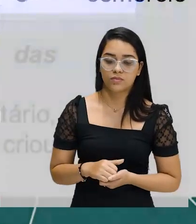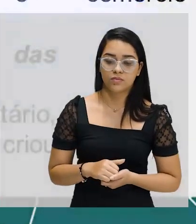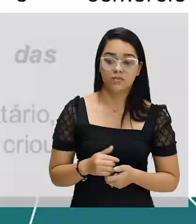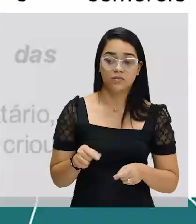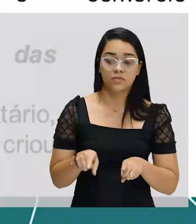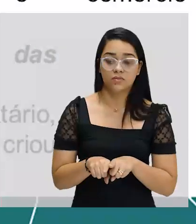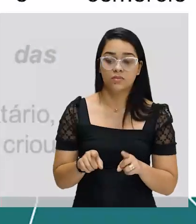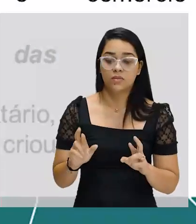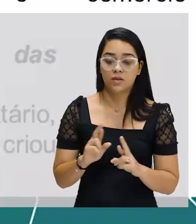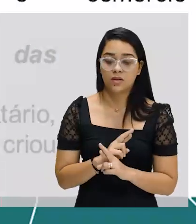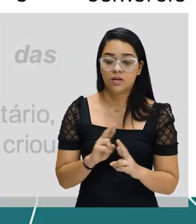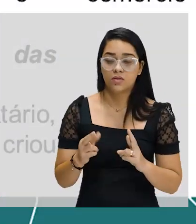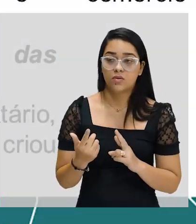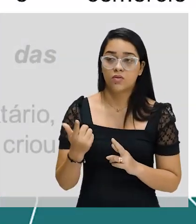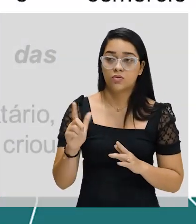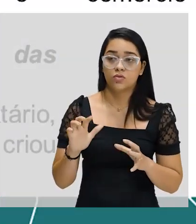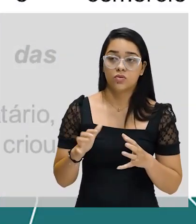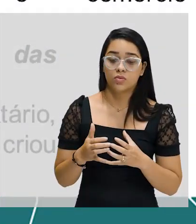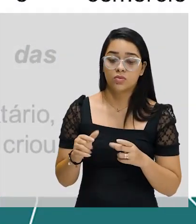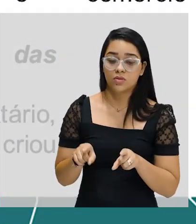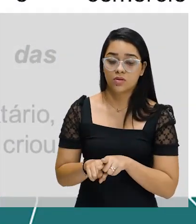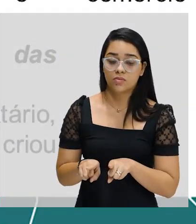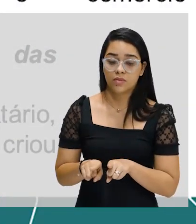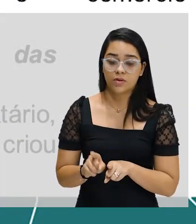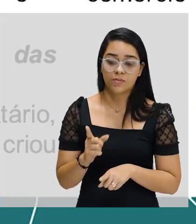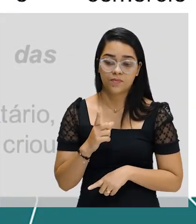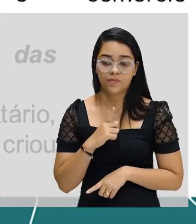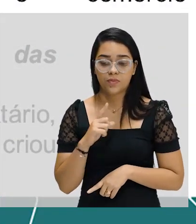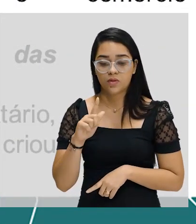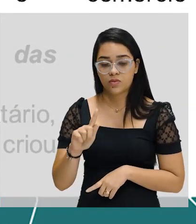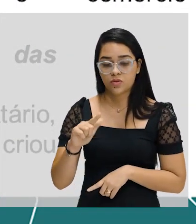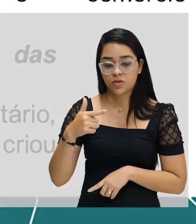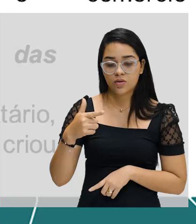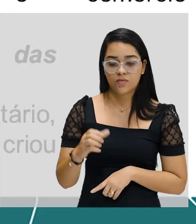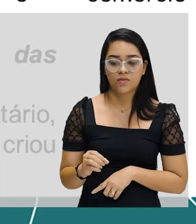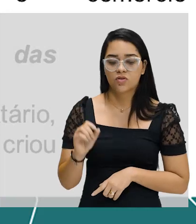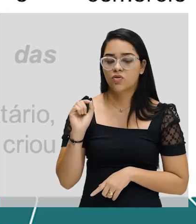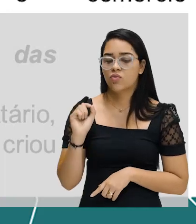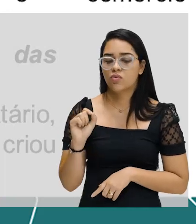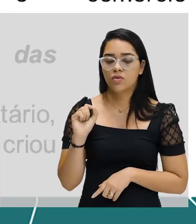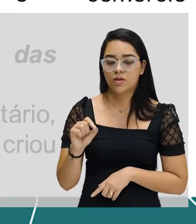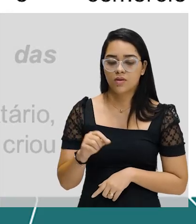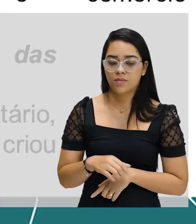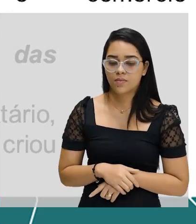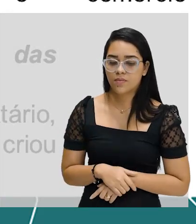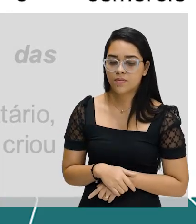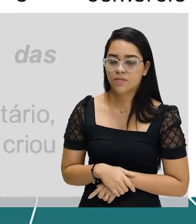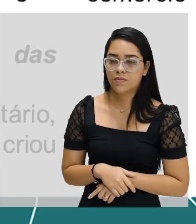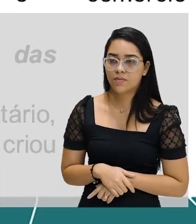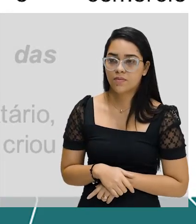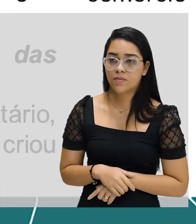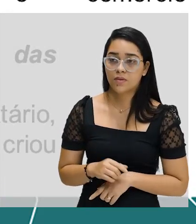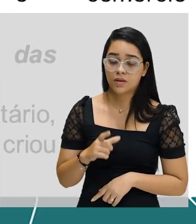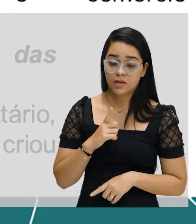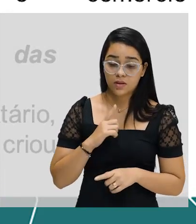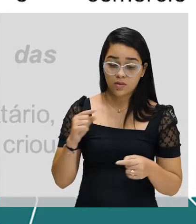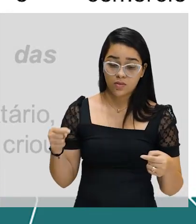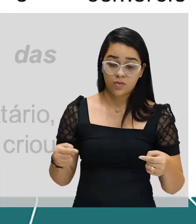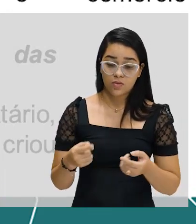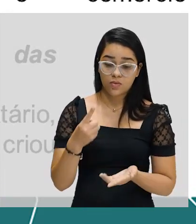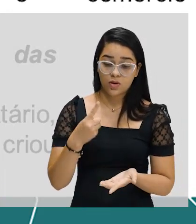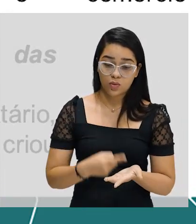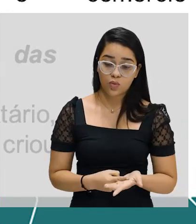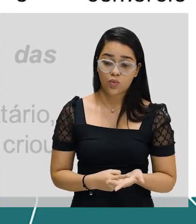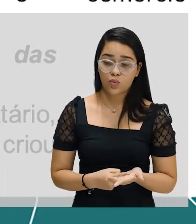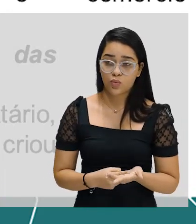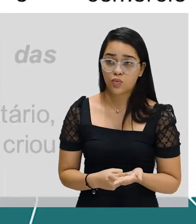Em relação a outros grupos, o Brasil também está inserido no G20. O que é esse G20, Marcos? Tá? Ele é um acordo, ali é um grupo, né,